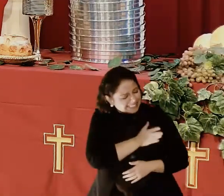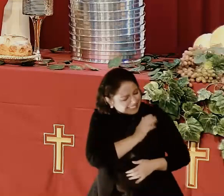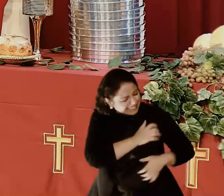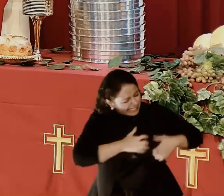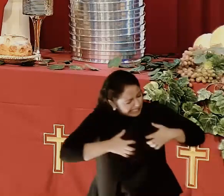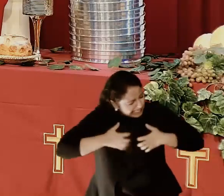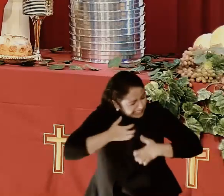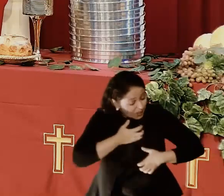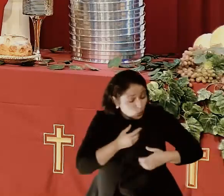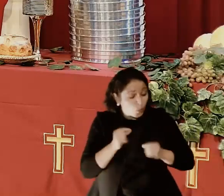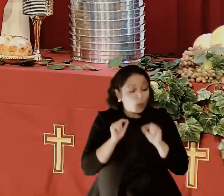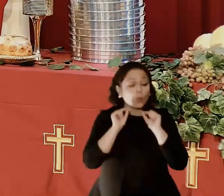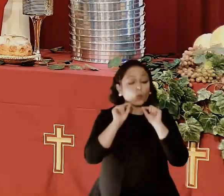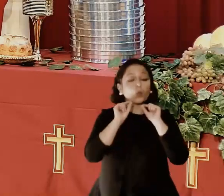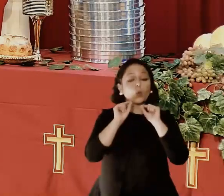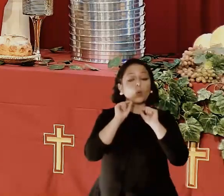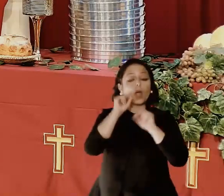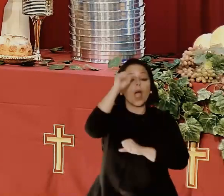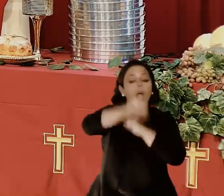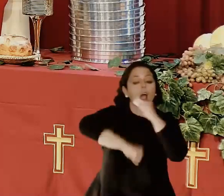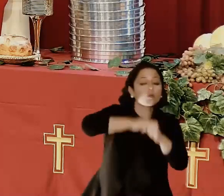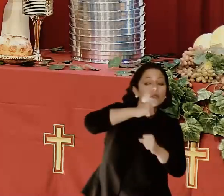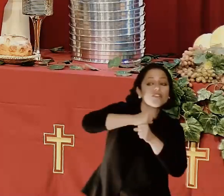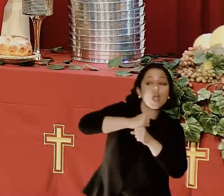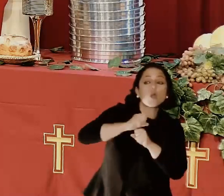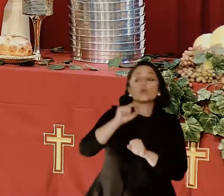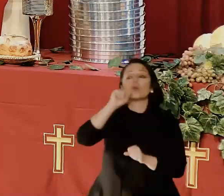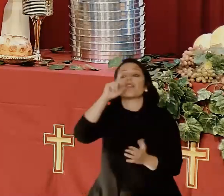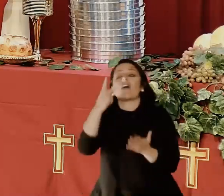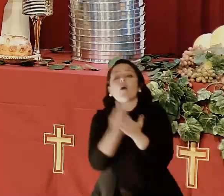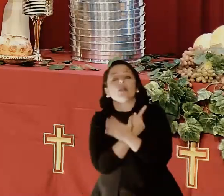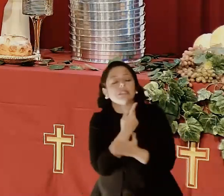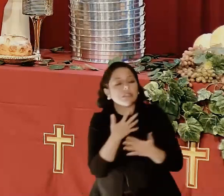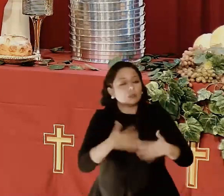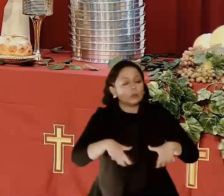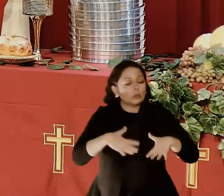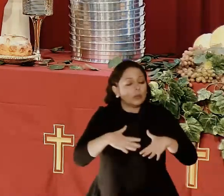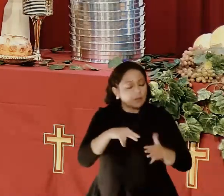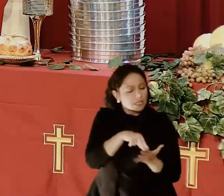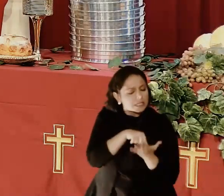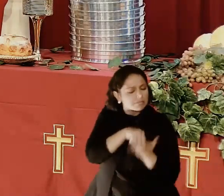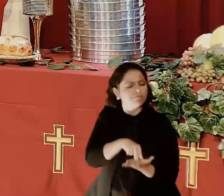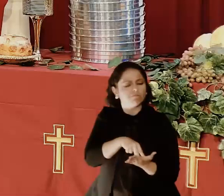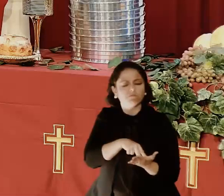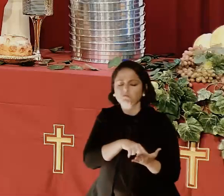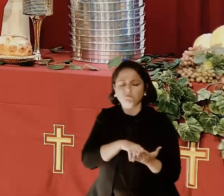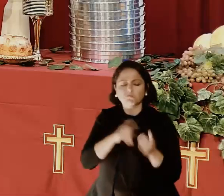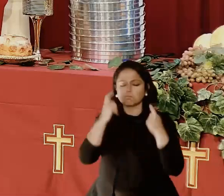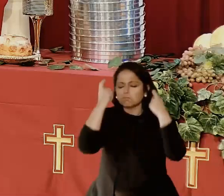pode vir, né, ao longo do ano de 2023, mas o que eu sei, e é isso que nos sustenta,